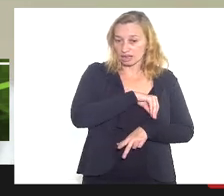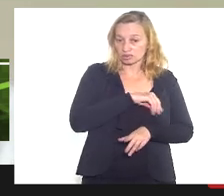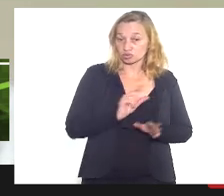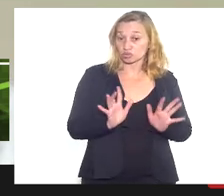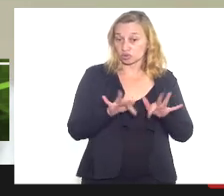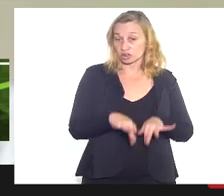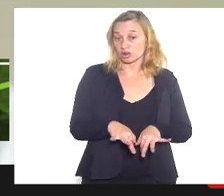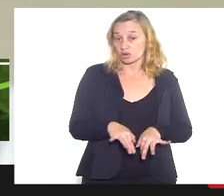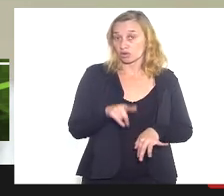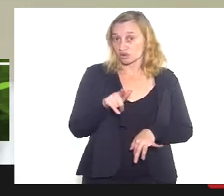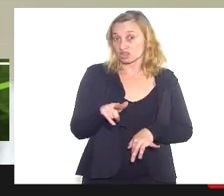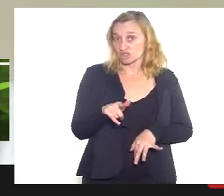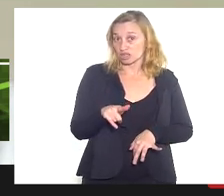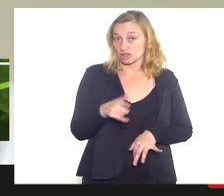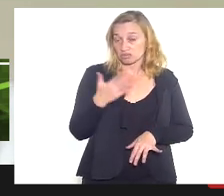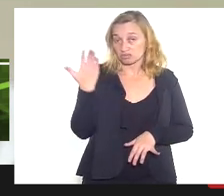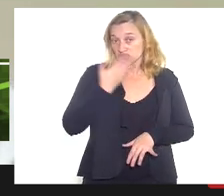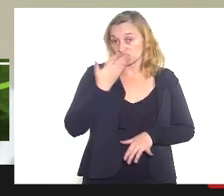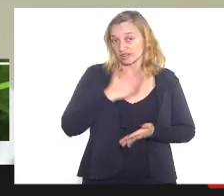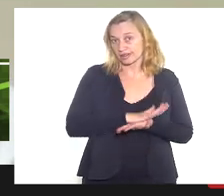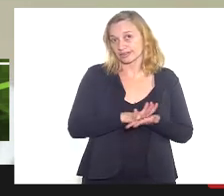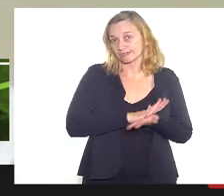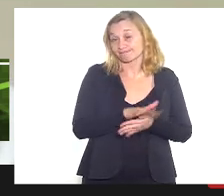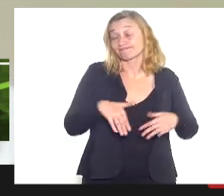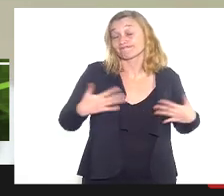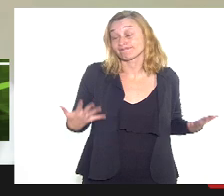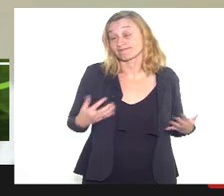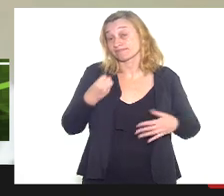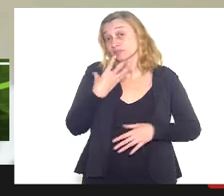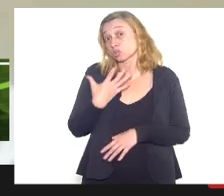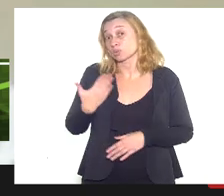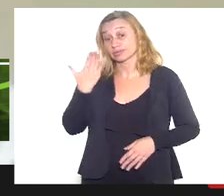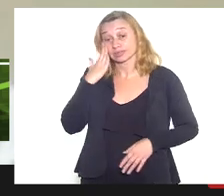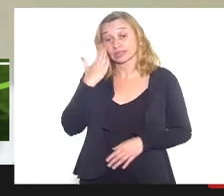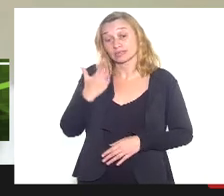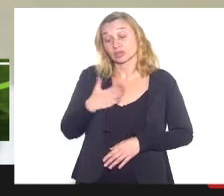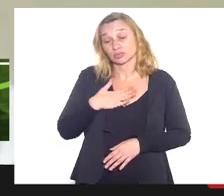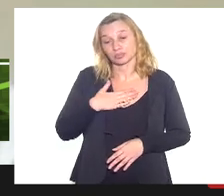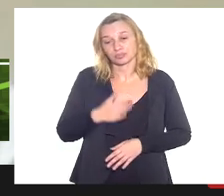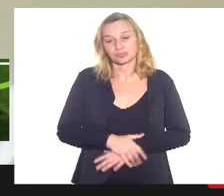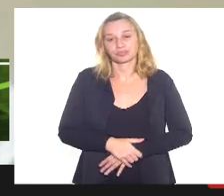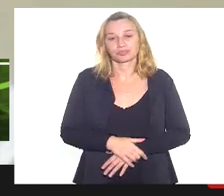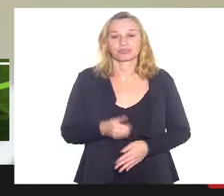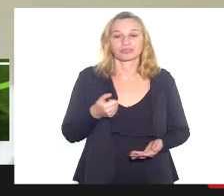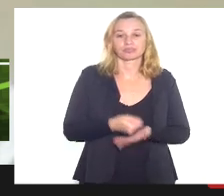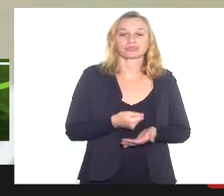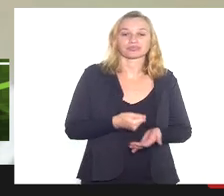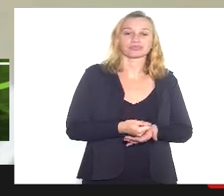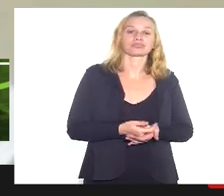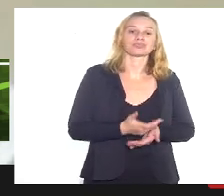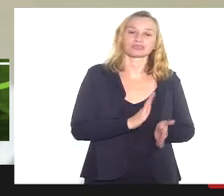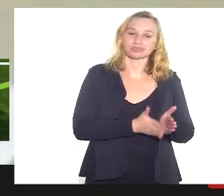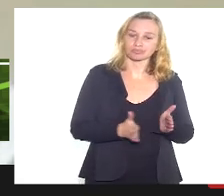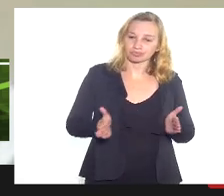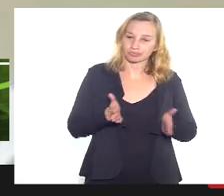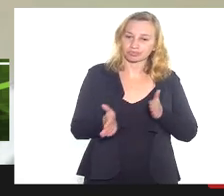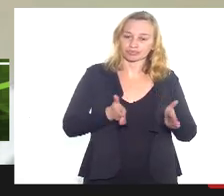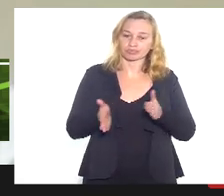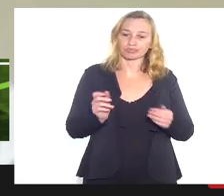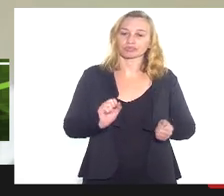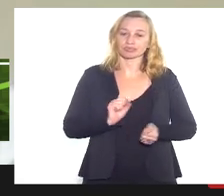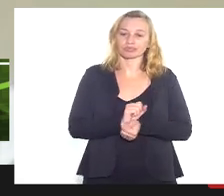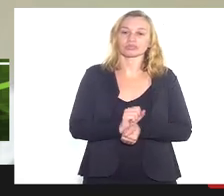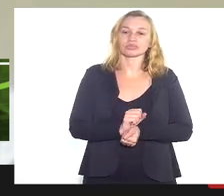final, você fica a ver navios. Bom, aí vem o entendimento. Vamos cobrar a etapa, então, que foi suspensa a